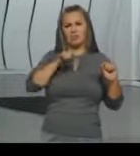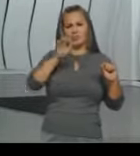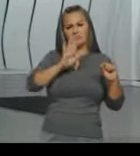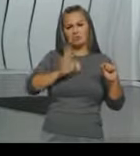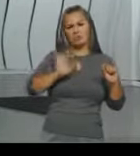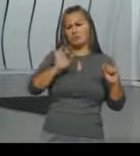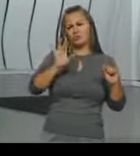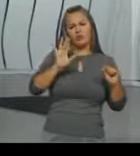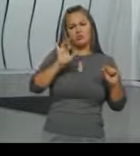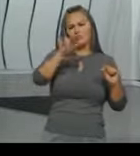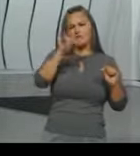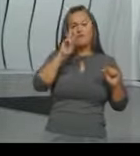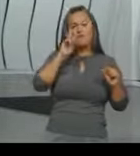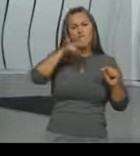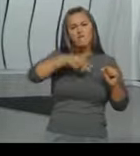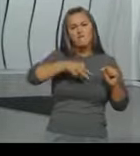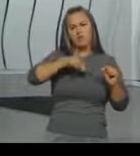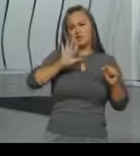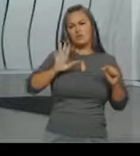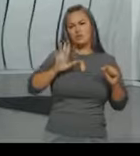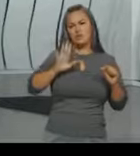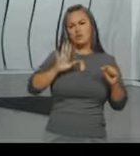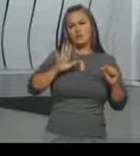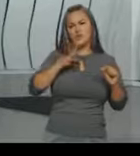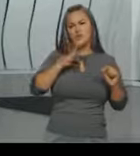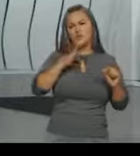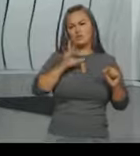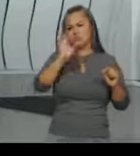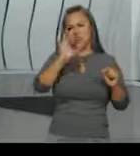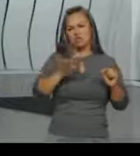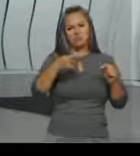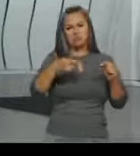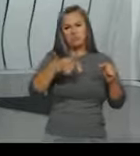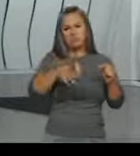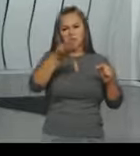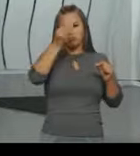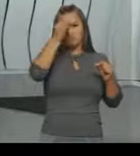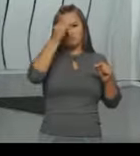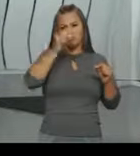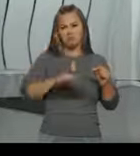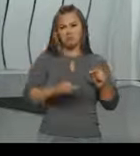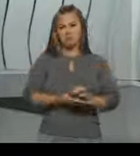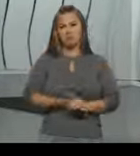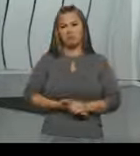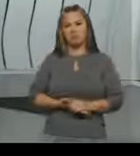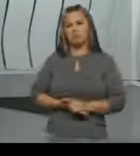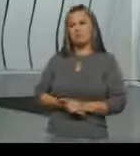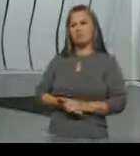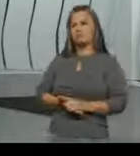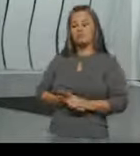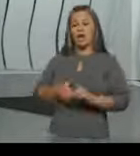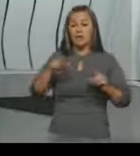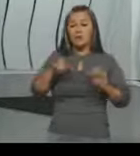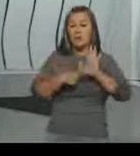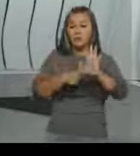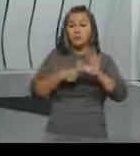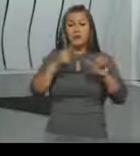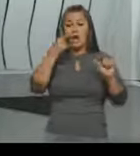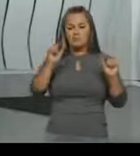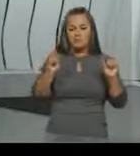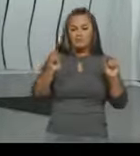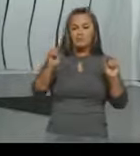só exercícios. Aqui é só para mostrar que aqui a gente sempre vai crescer, ok? E aqui, voltando,